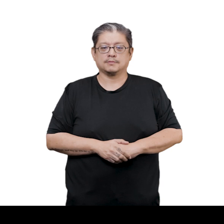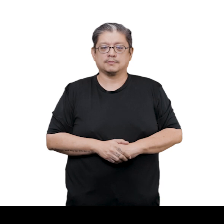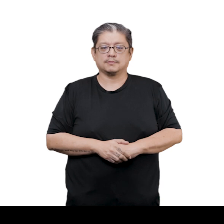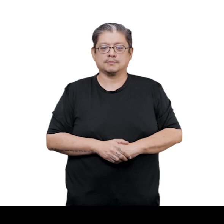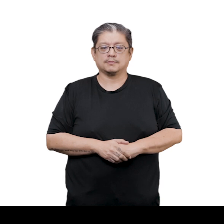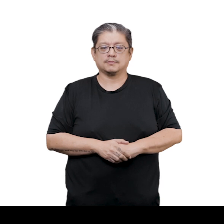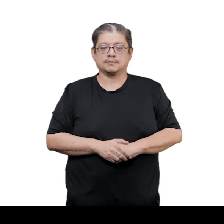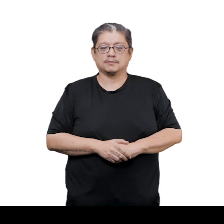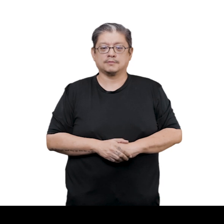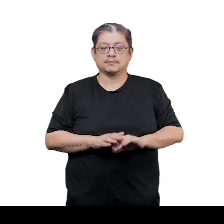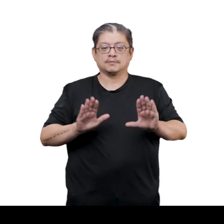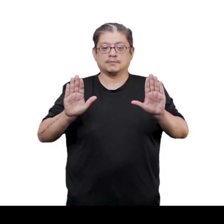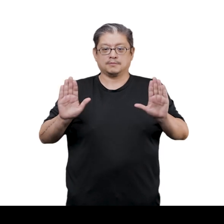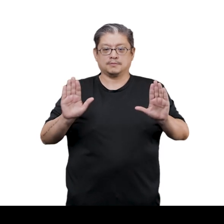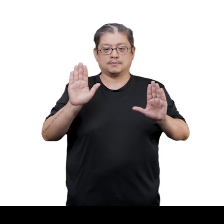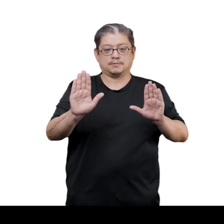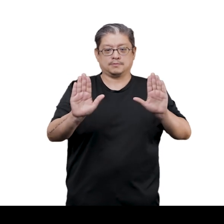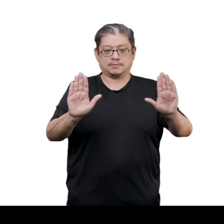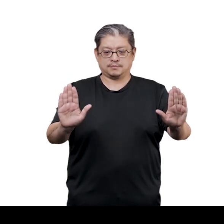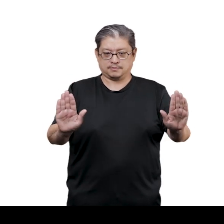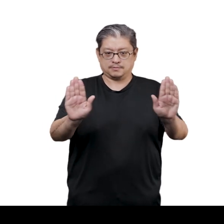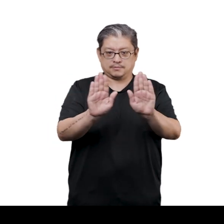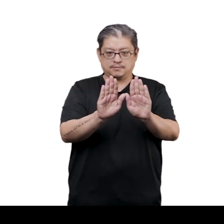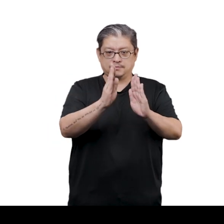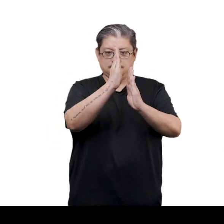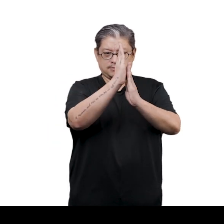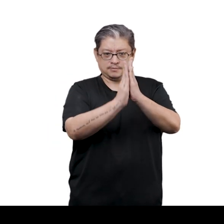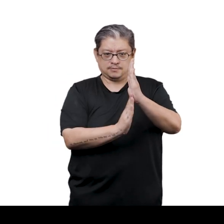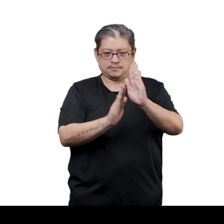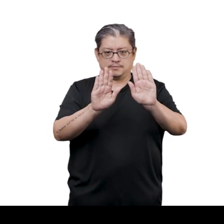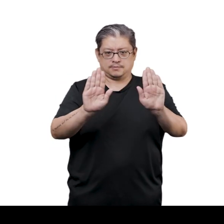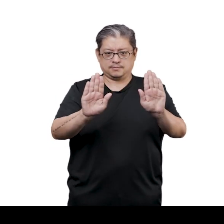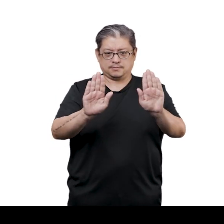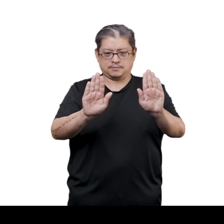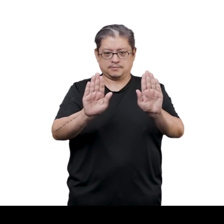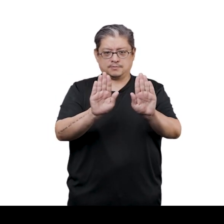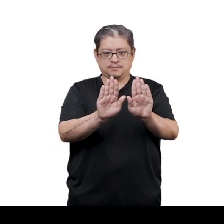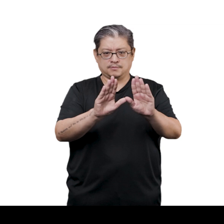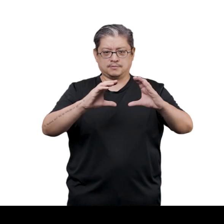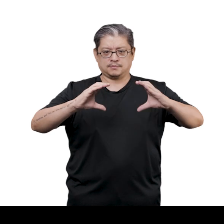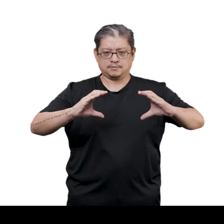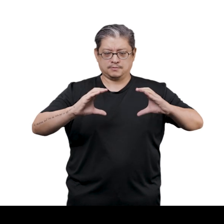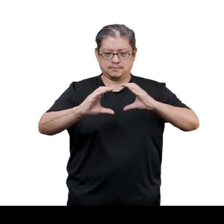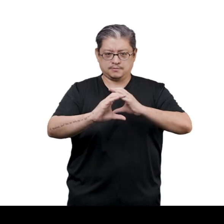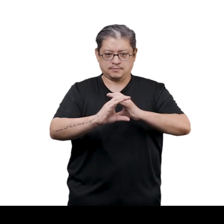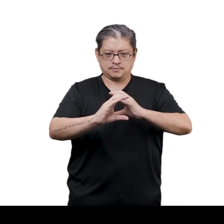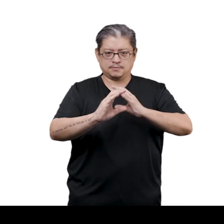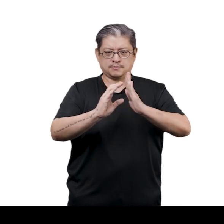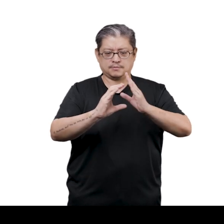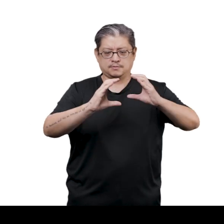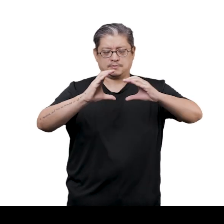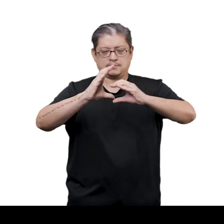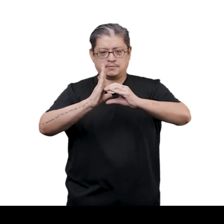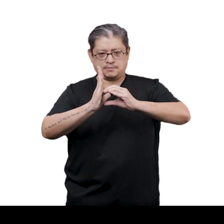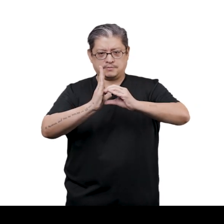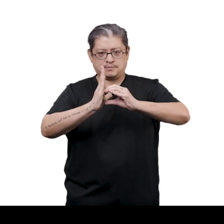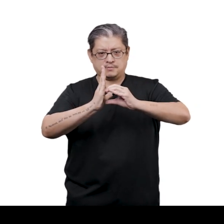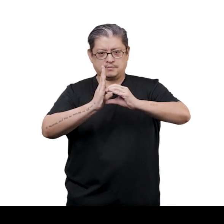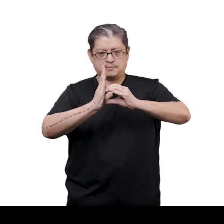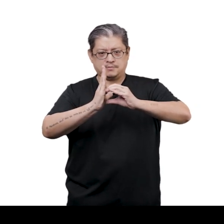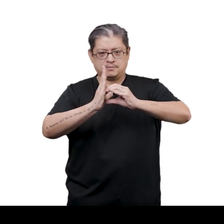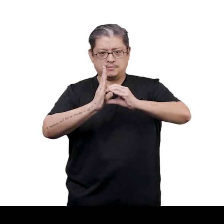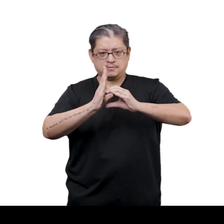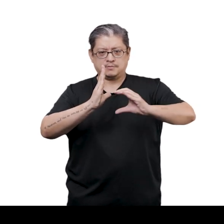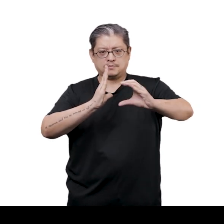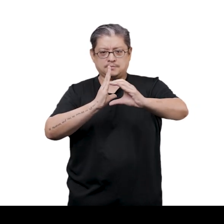A divisão central, onde as duas telas se encontram, interrompe parcialmente alguns desses círculos,